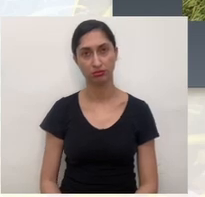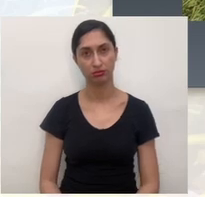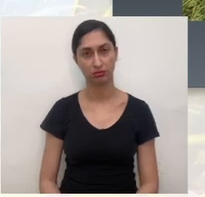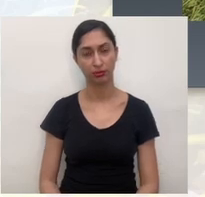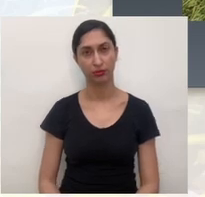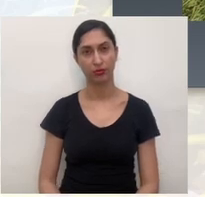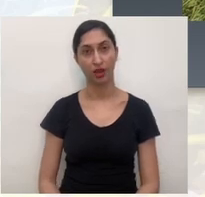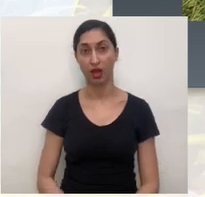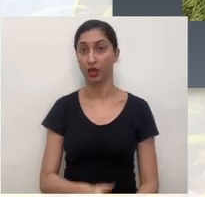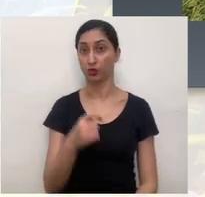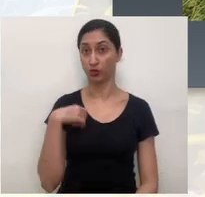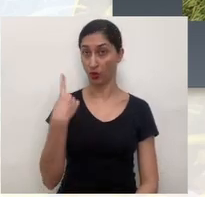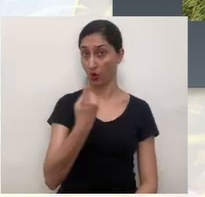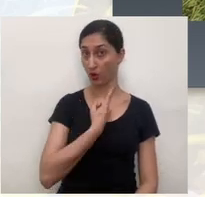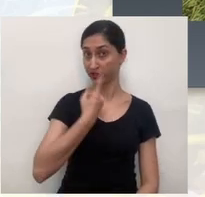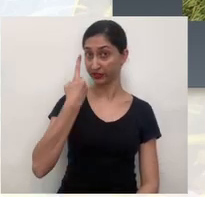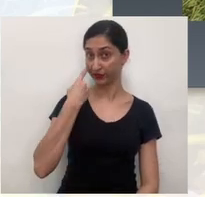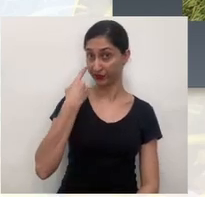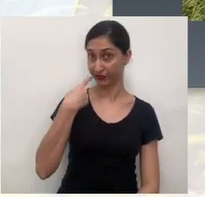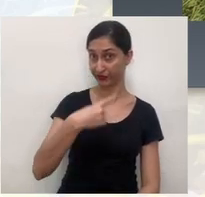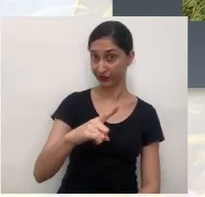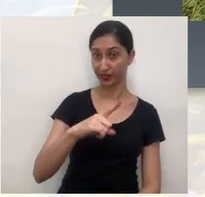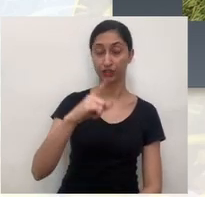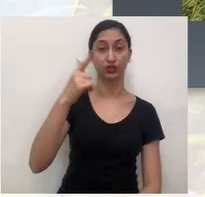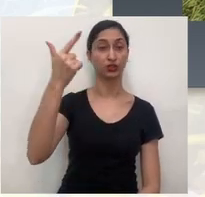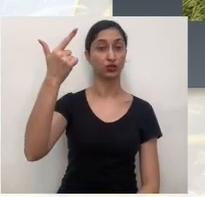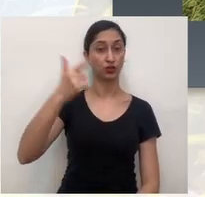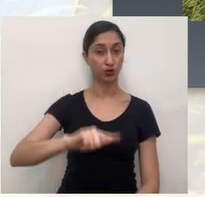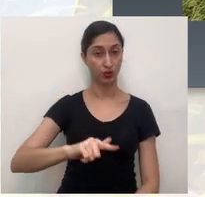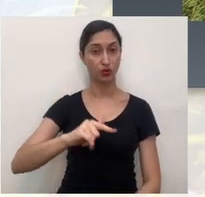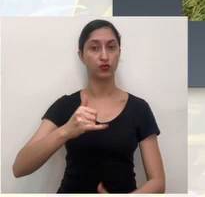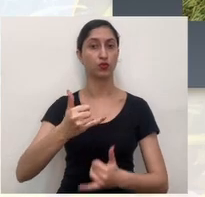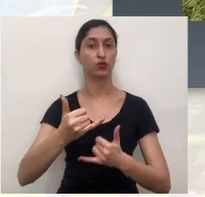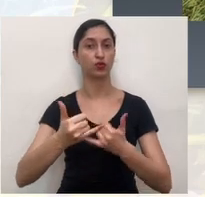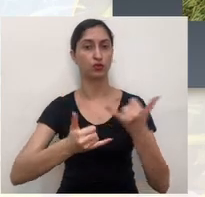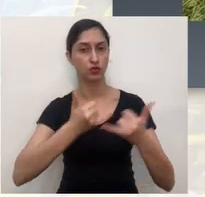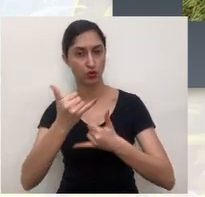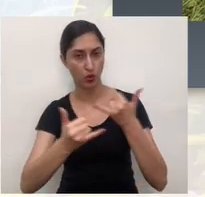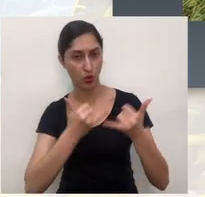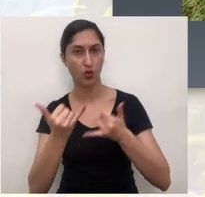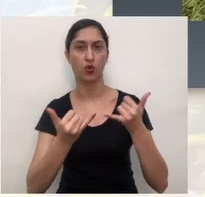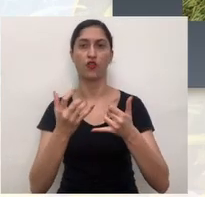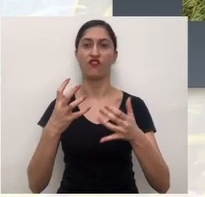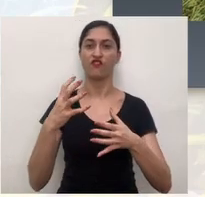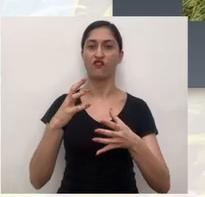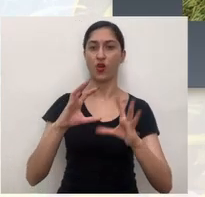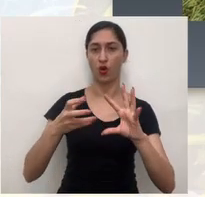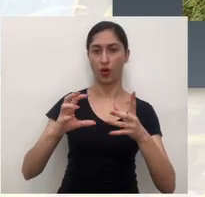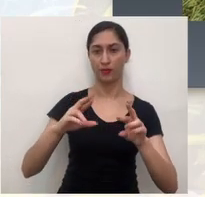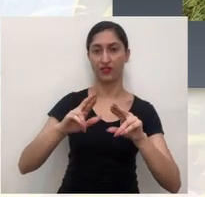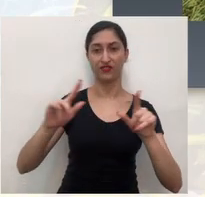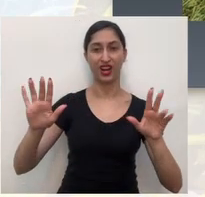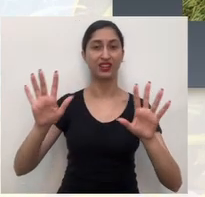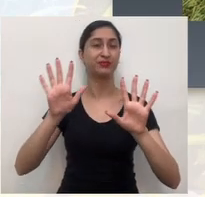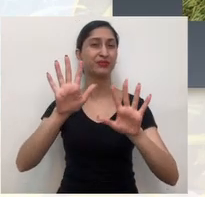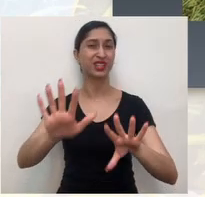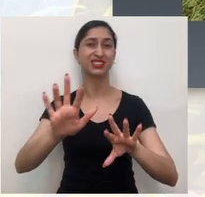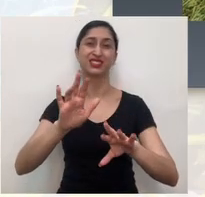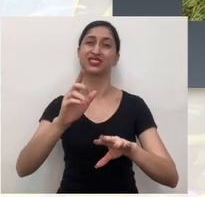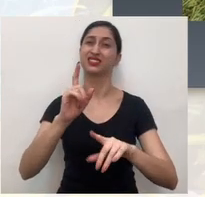E aí a gente vê, de novo, o jogo das formas, mas sem uma